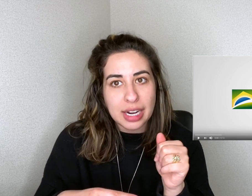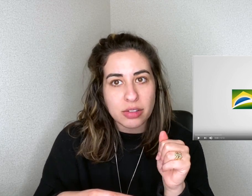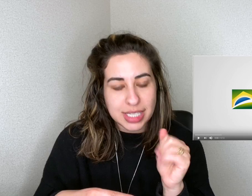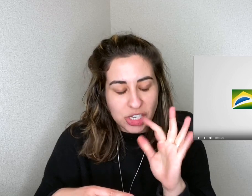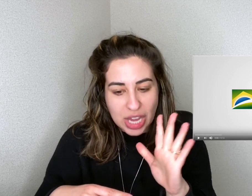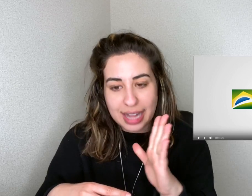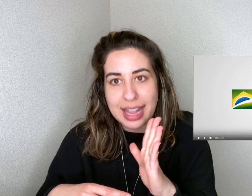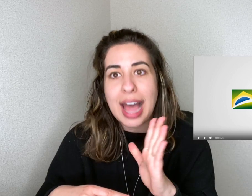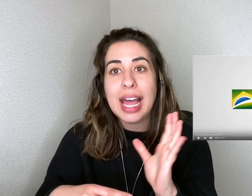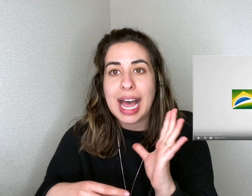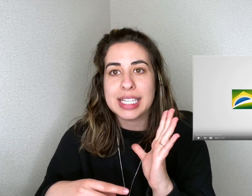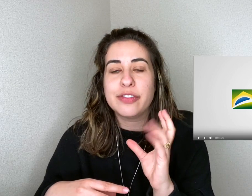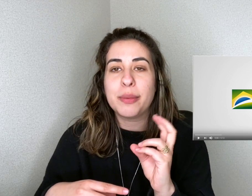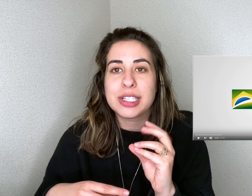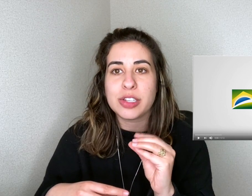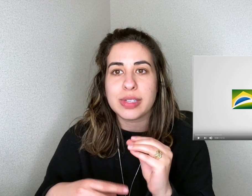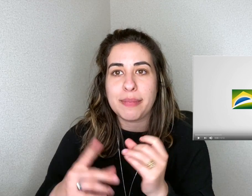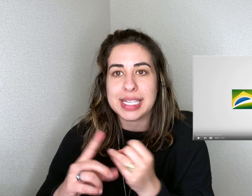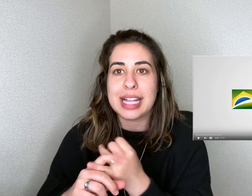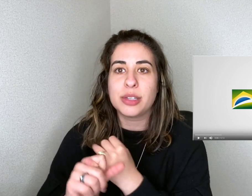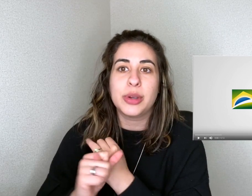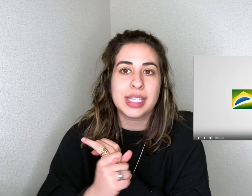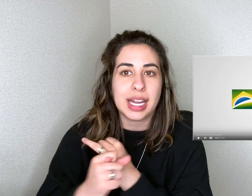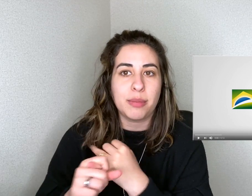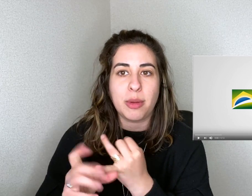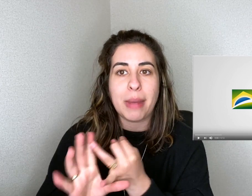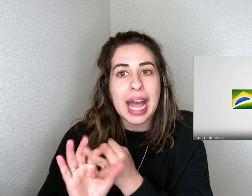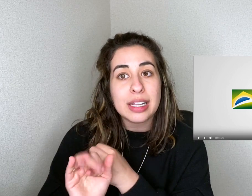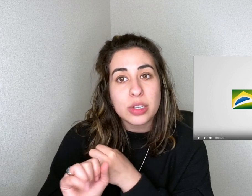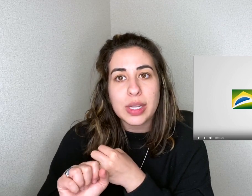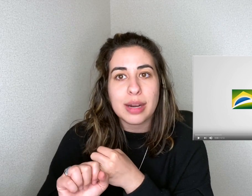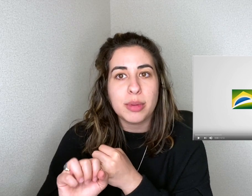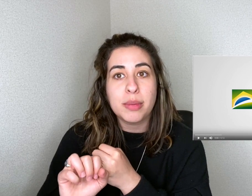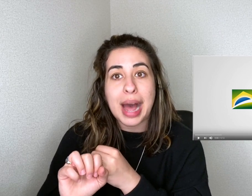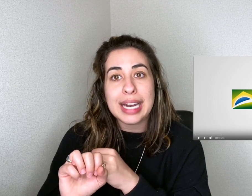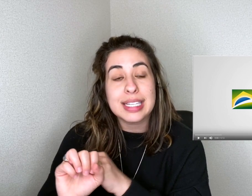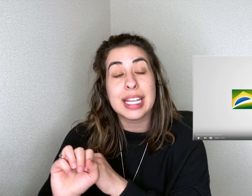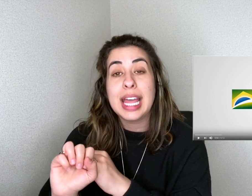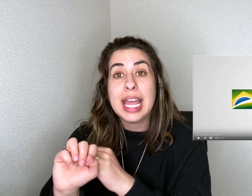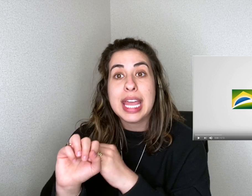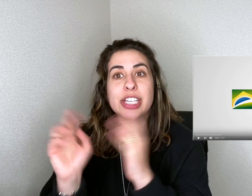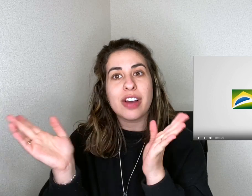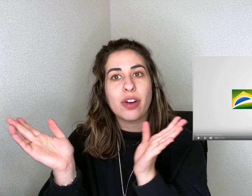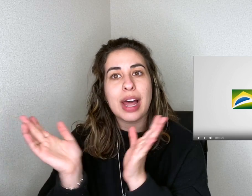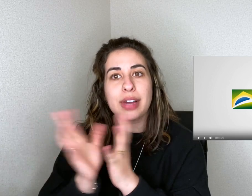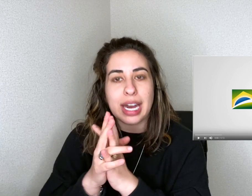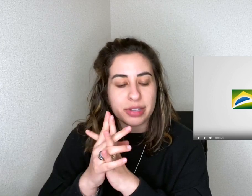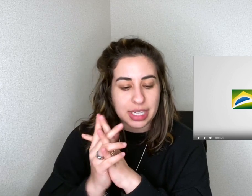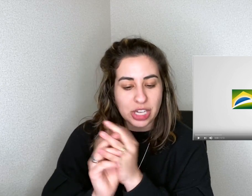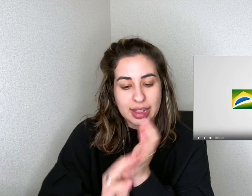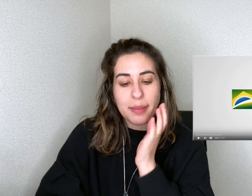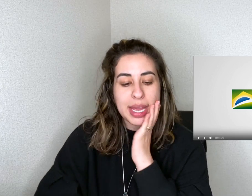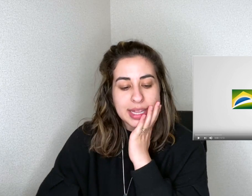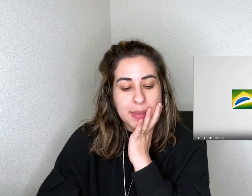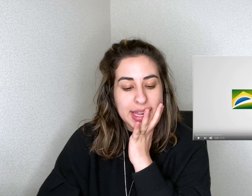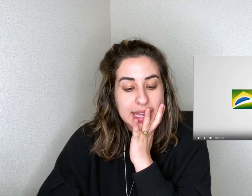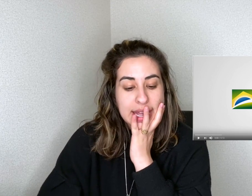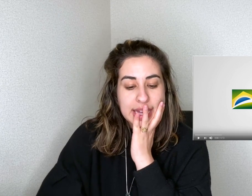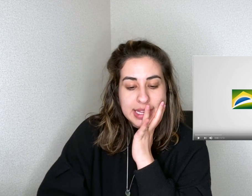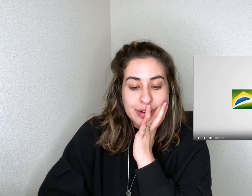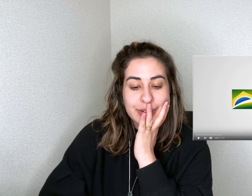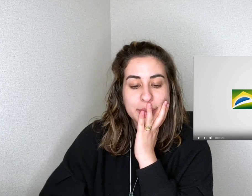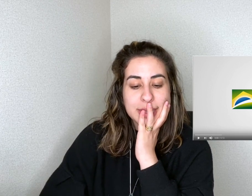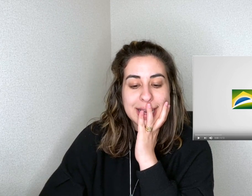lá no canal do Seixá, tá? As informações vão ser passadas no meu Instagram Bibi Bailas, Twitter Bibi Bailas, e já vão lá no canal do Seixá também, tá